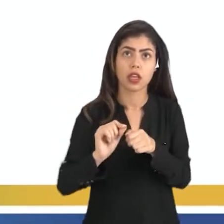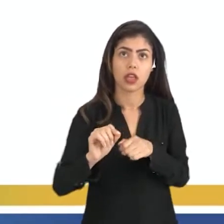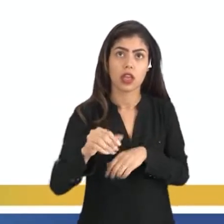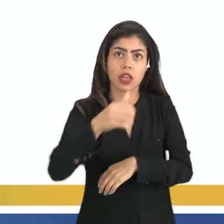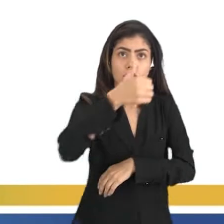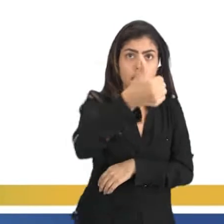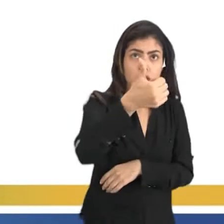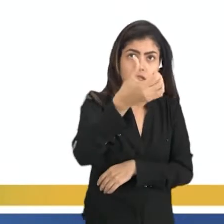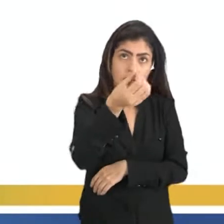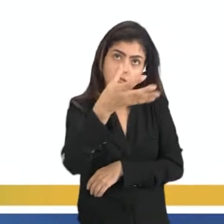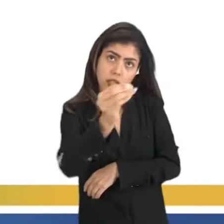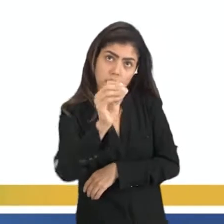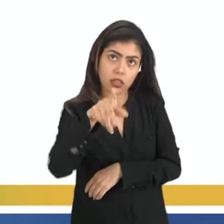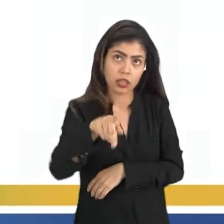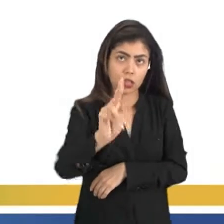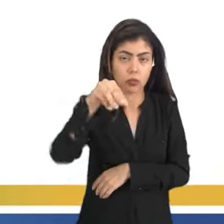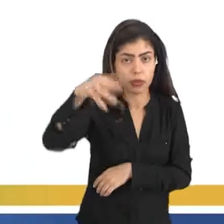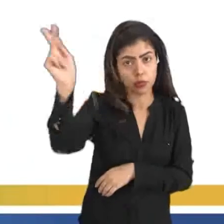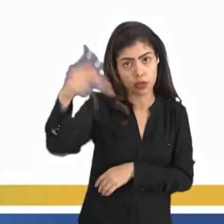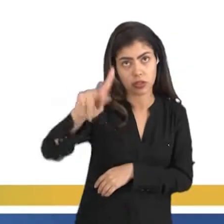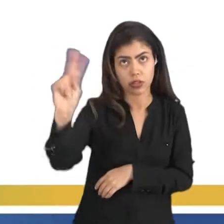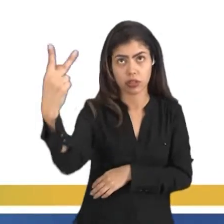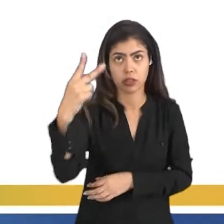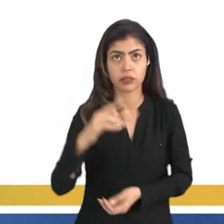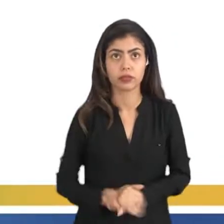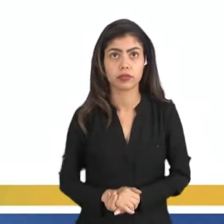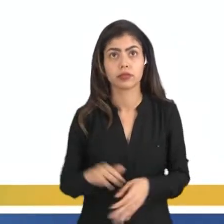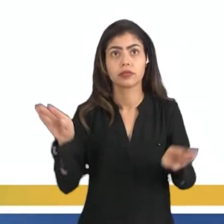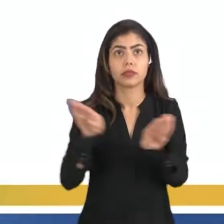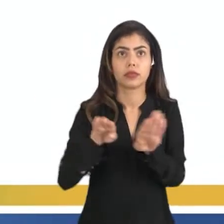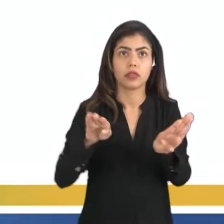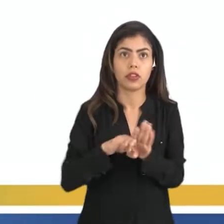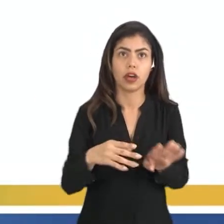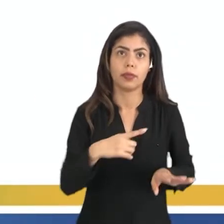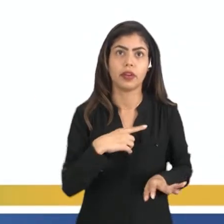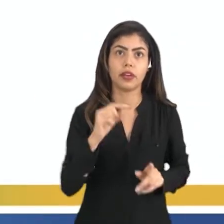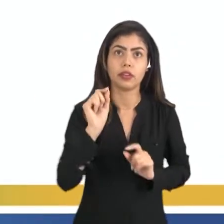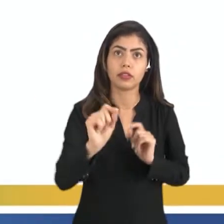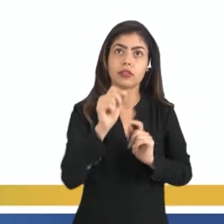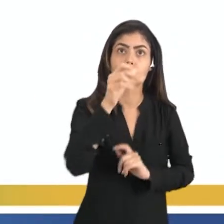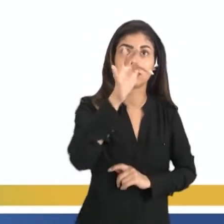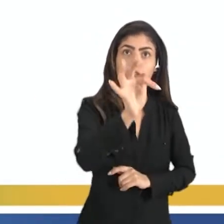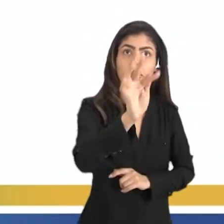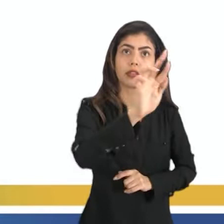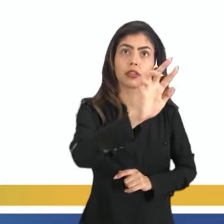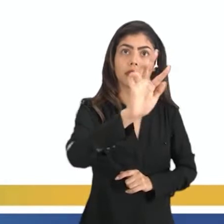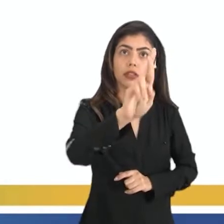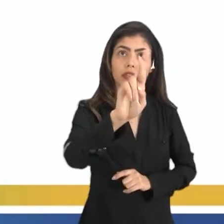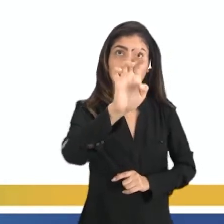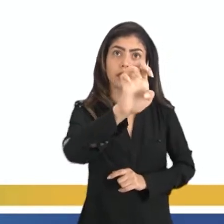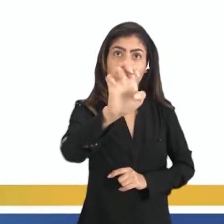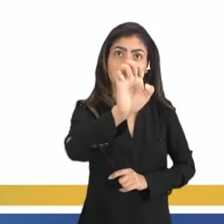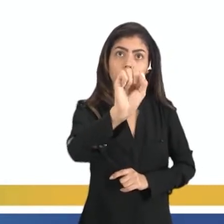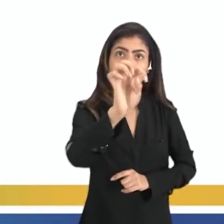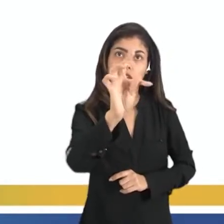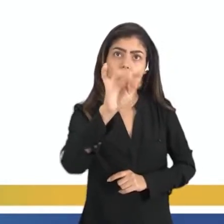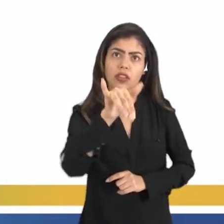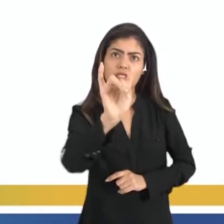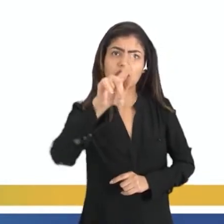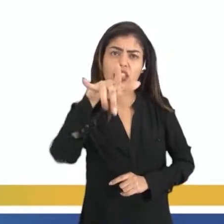de 160 km por hora. Nós temos o freestyle, né? Esse salto